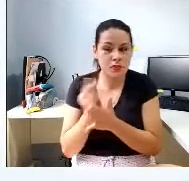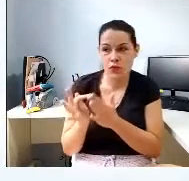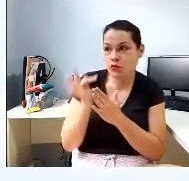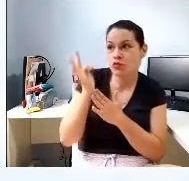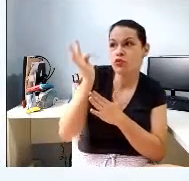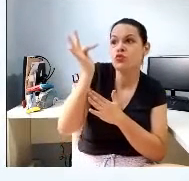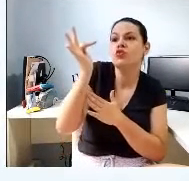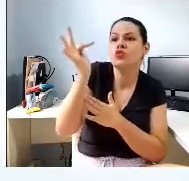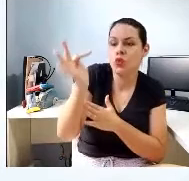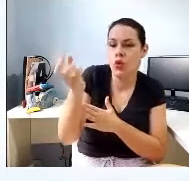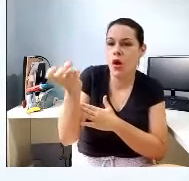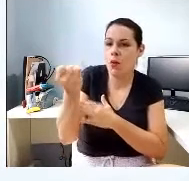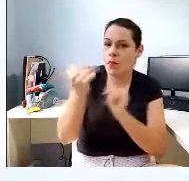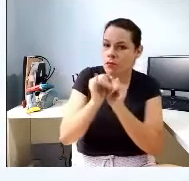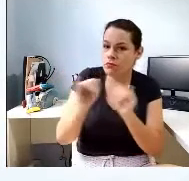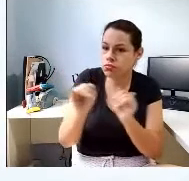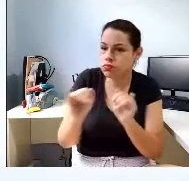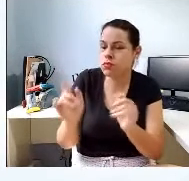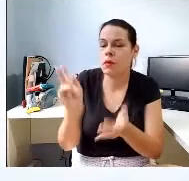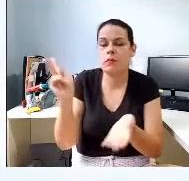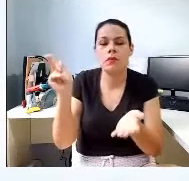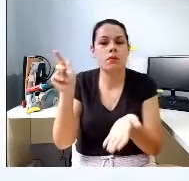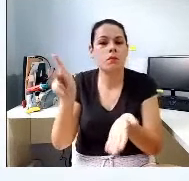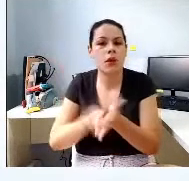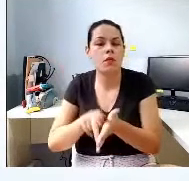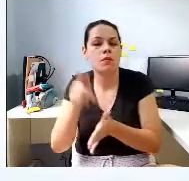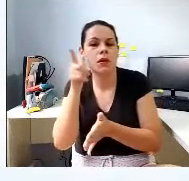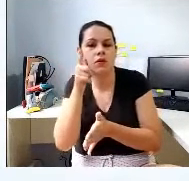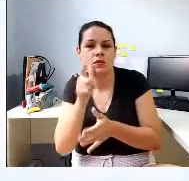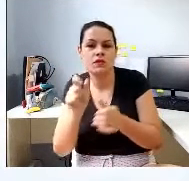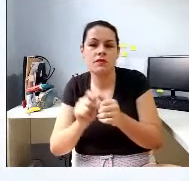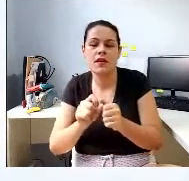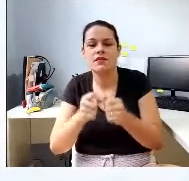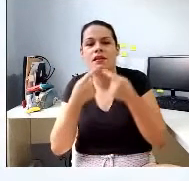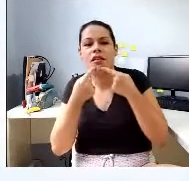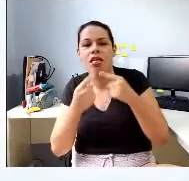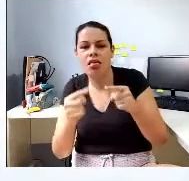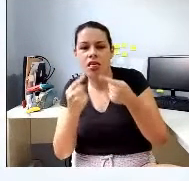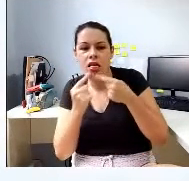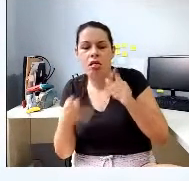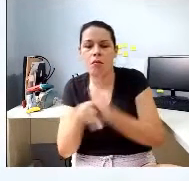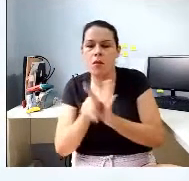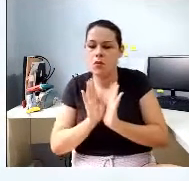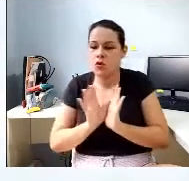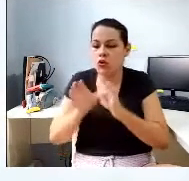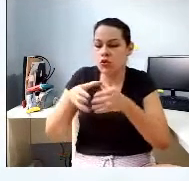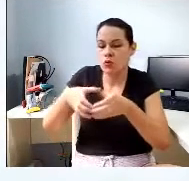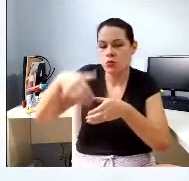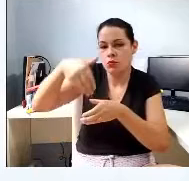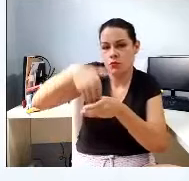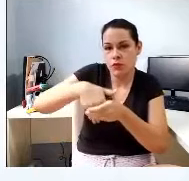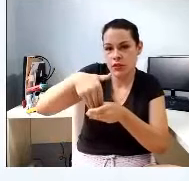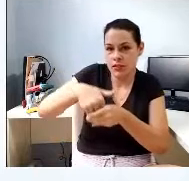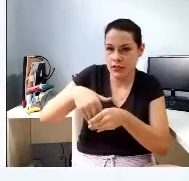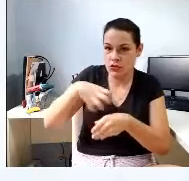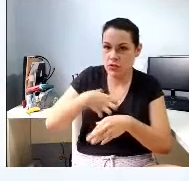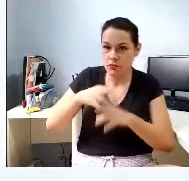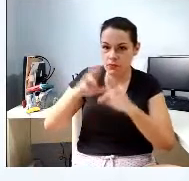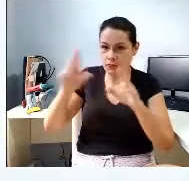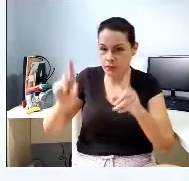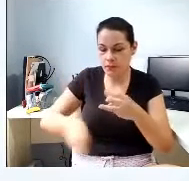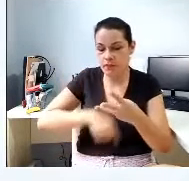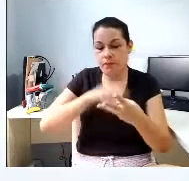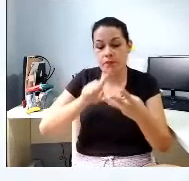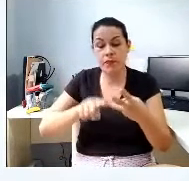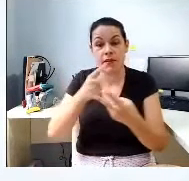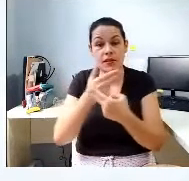bandeiras para a contestação de processo de votação, de modalidade de votação, etc. Terceira